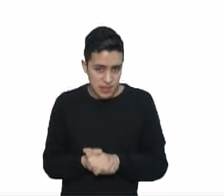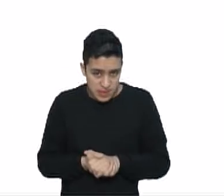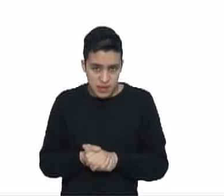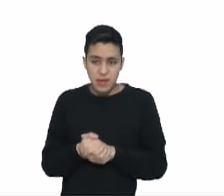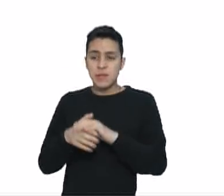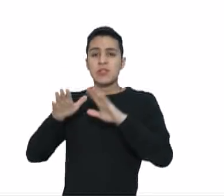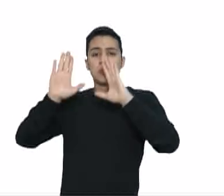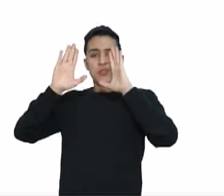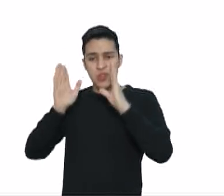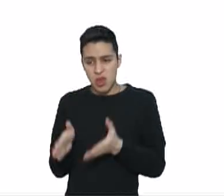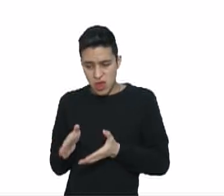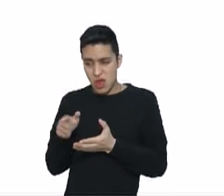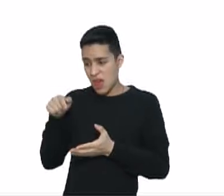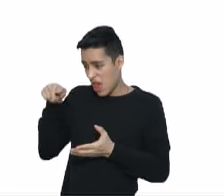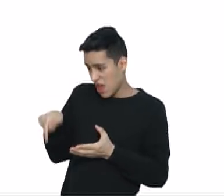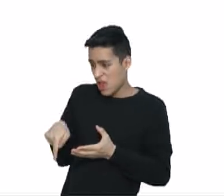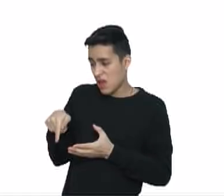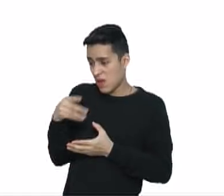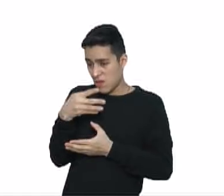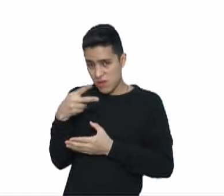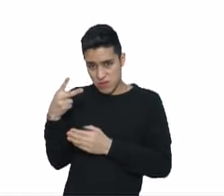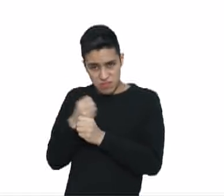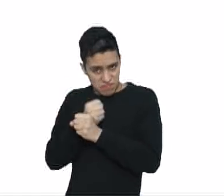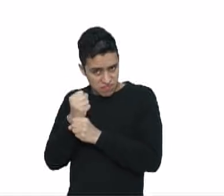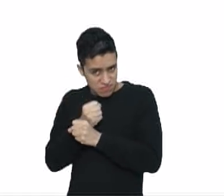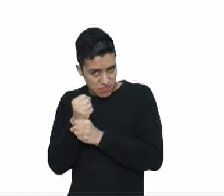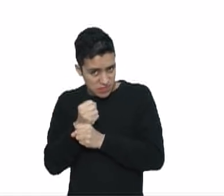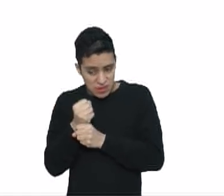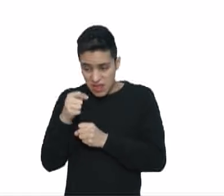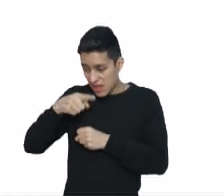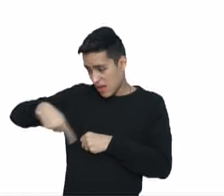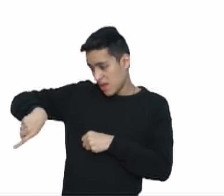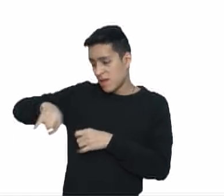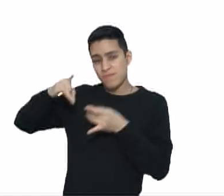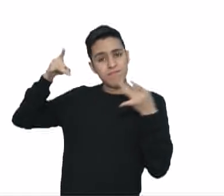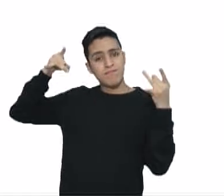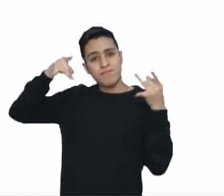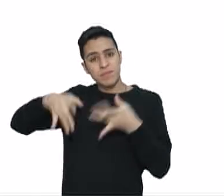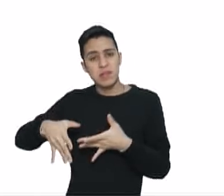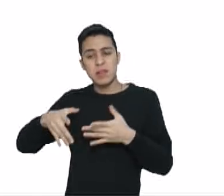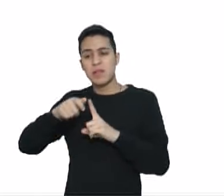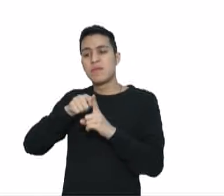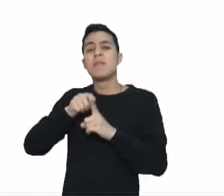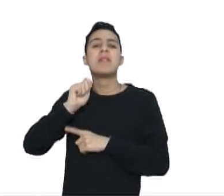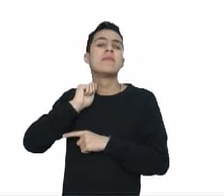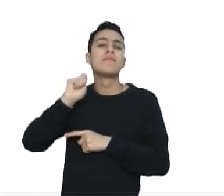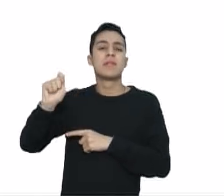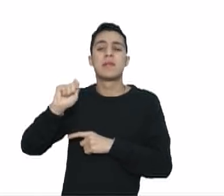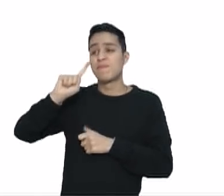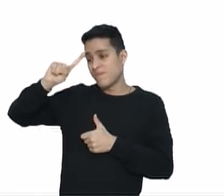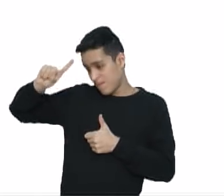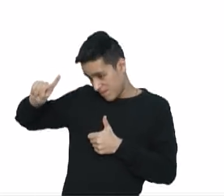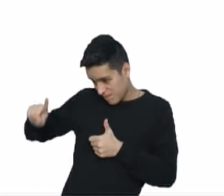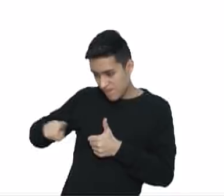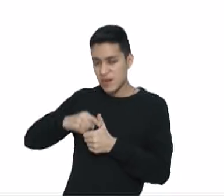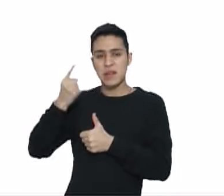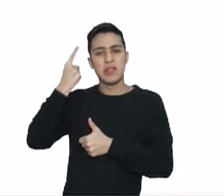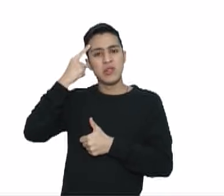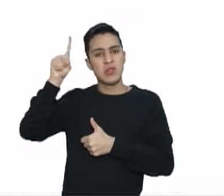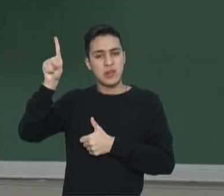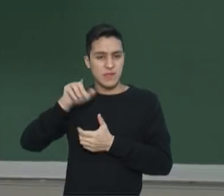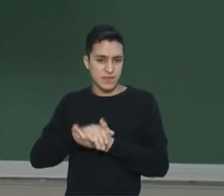habitado a Panônia durante quase 42 anos e dela saíram no mês de abril, pela primeira